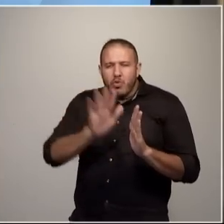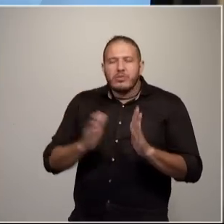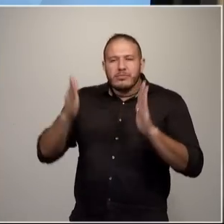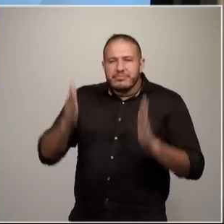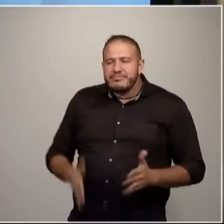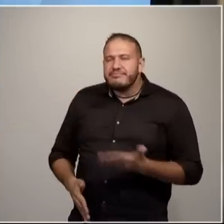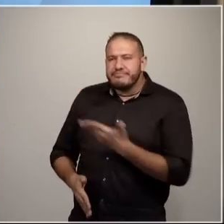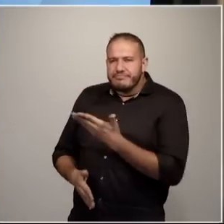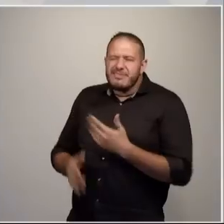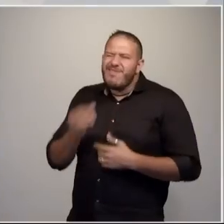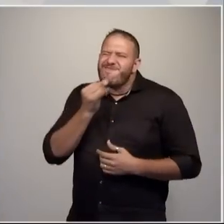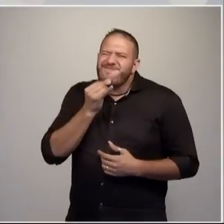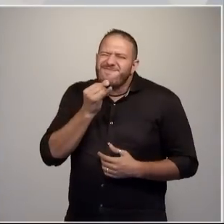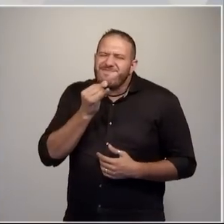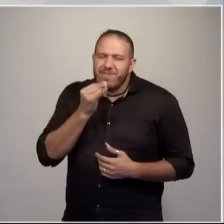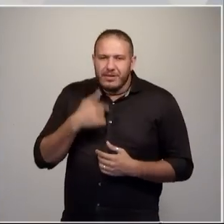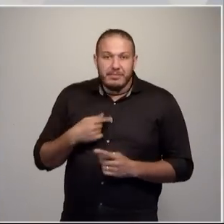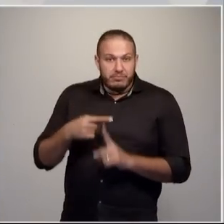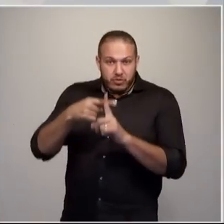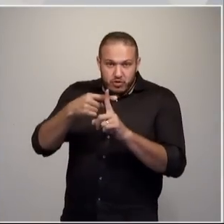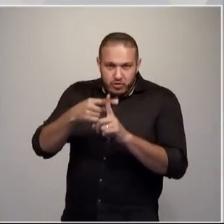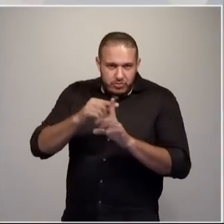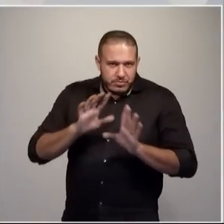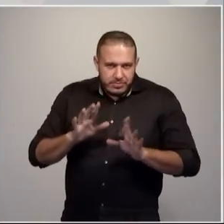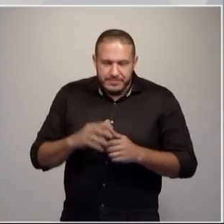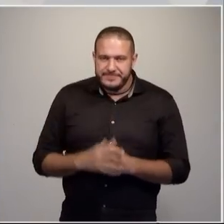Suponho que ele é positivo.